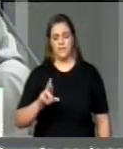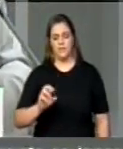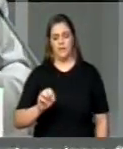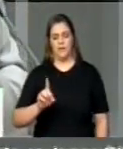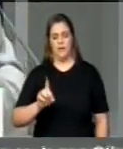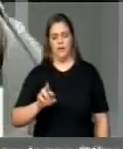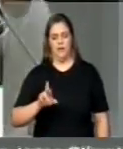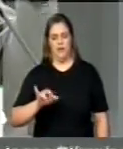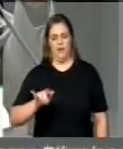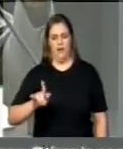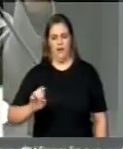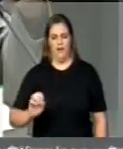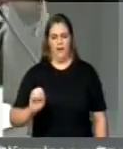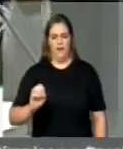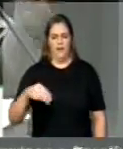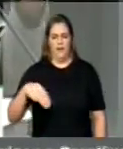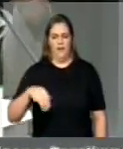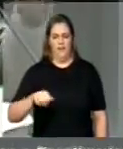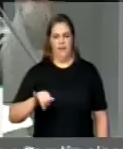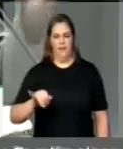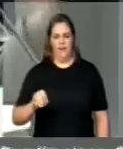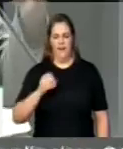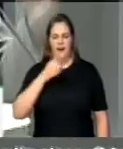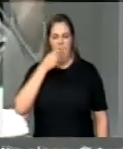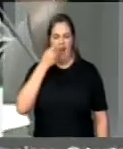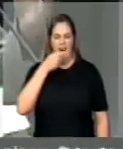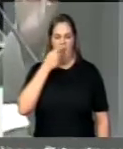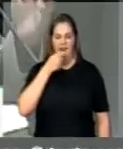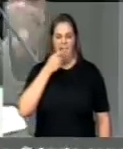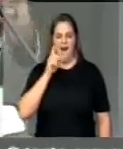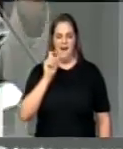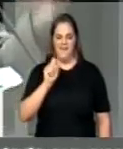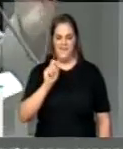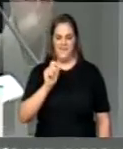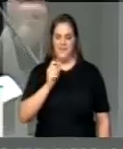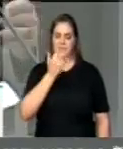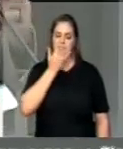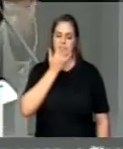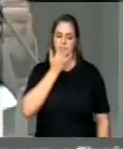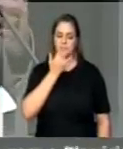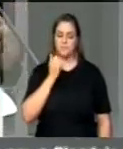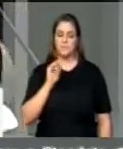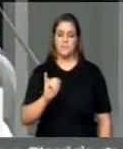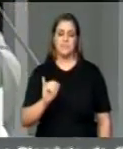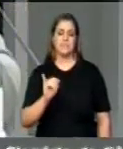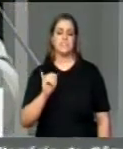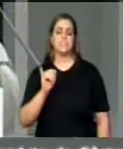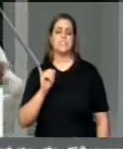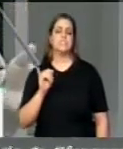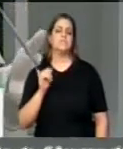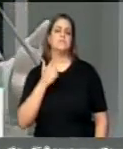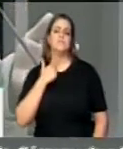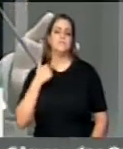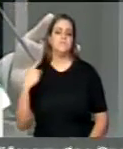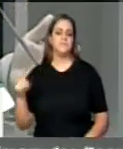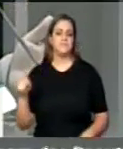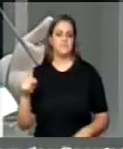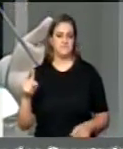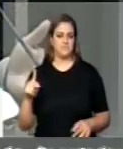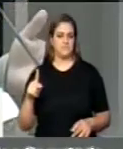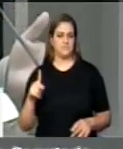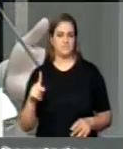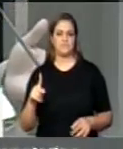matéria quando lhe aprover e se estiverem pelo menos 400